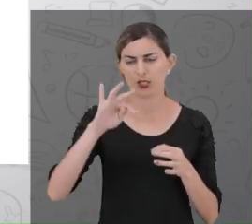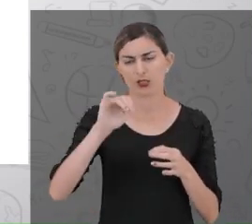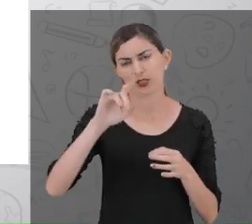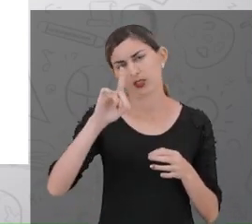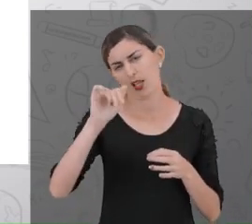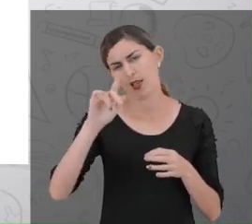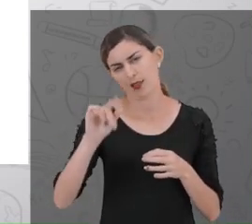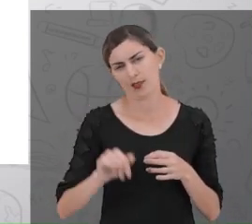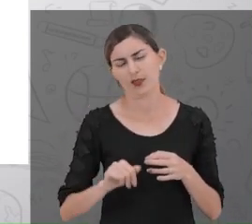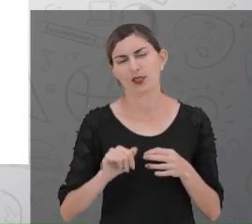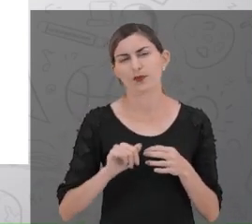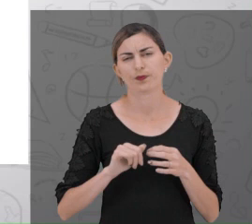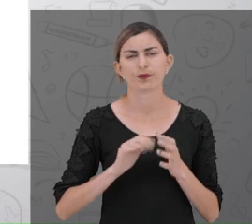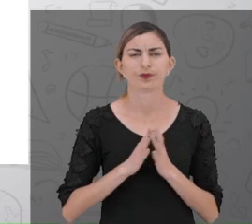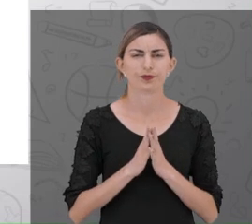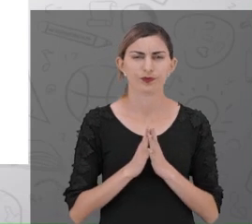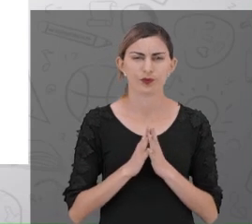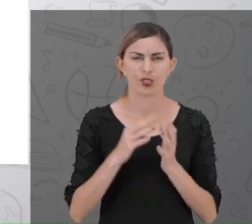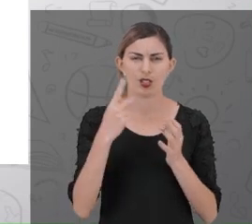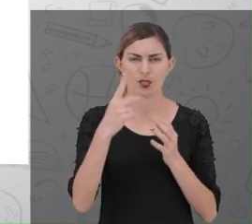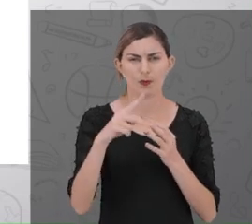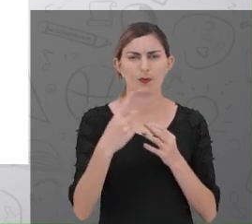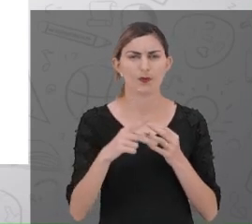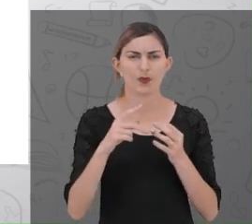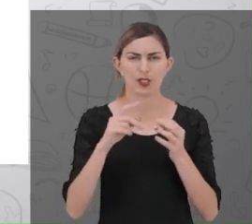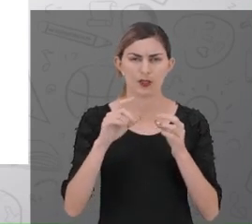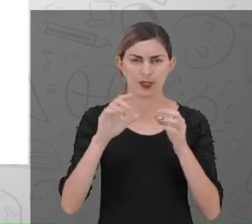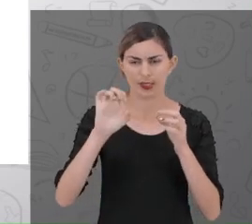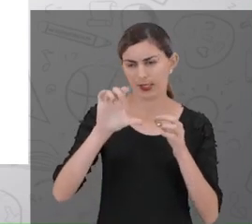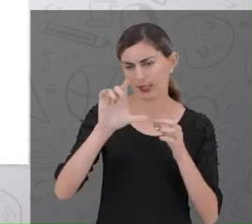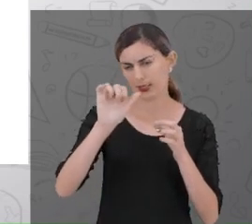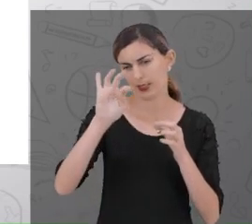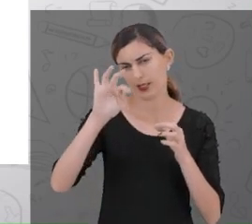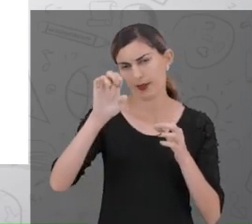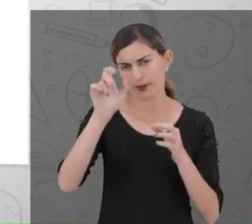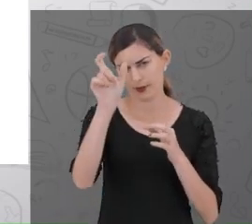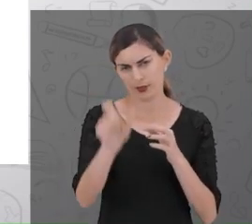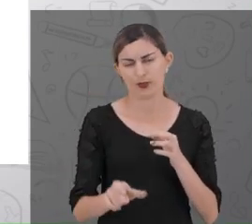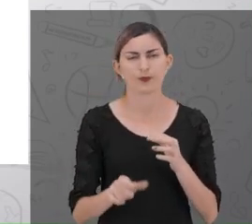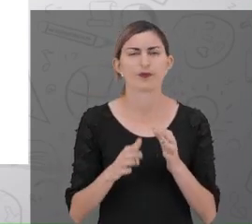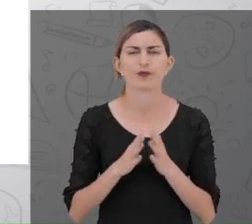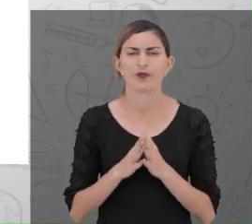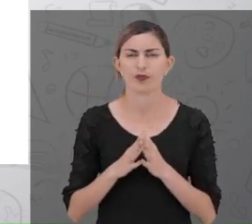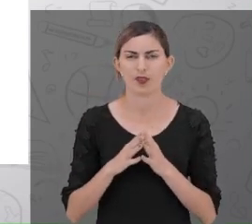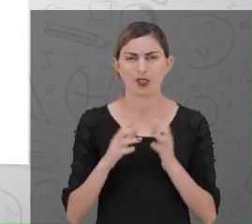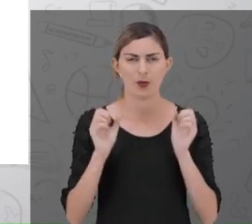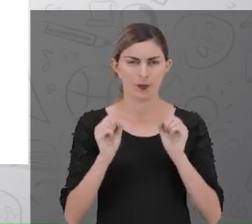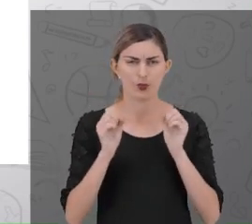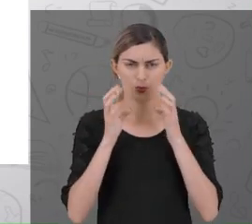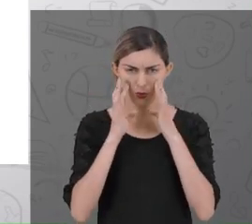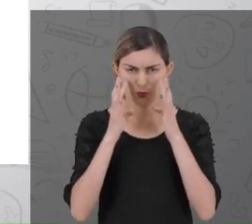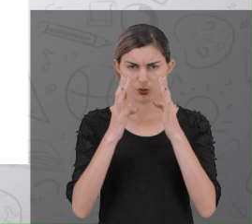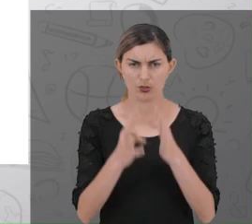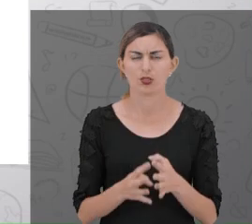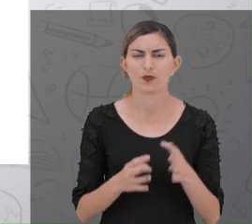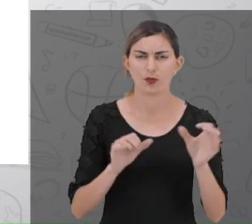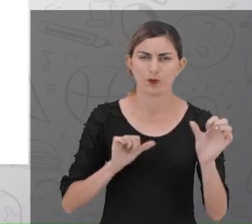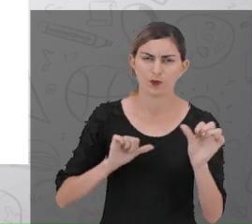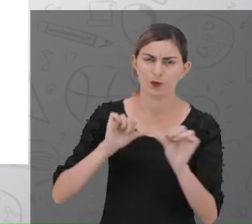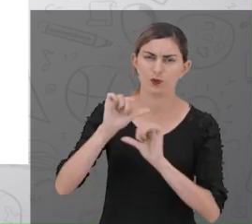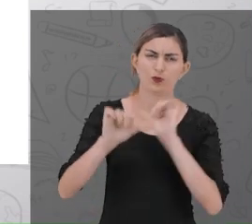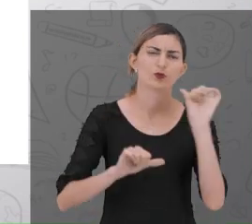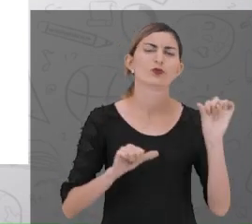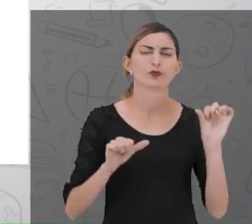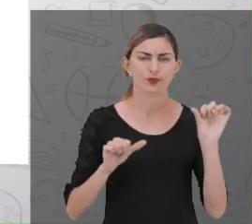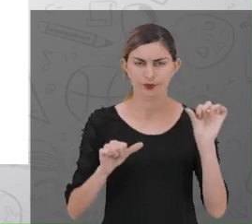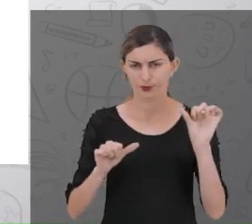dessa entidade para a classe cliente, para a entidade cliente. Nesse caso, você pode observar